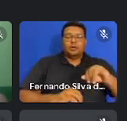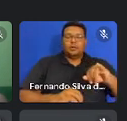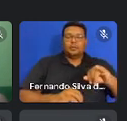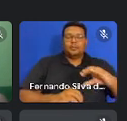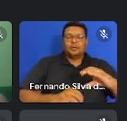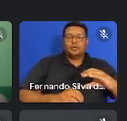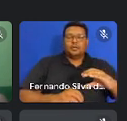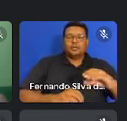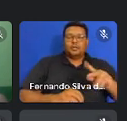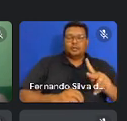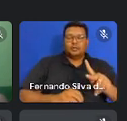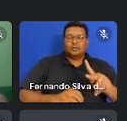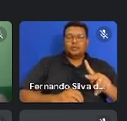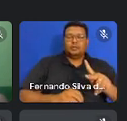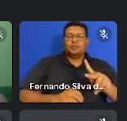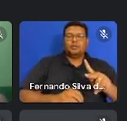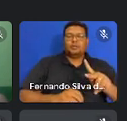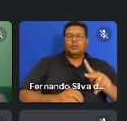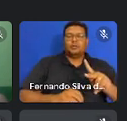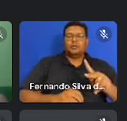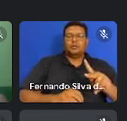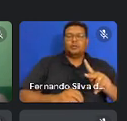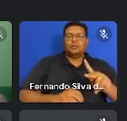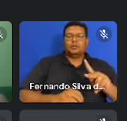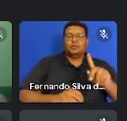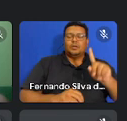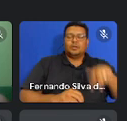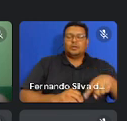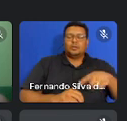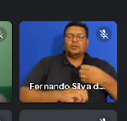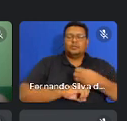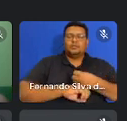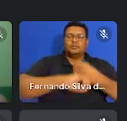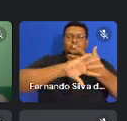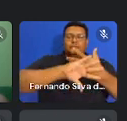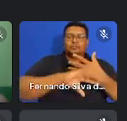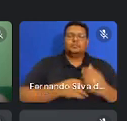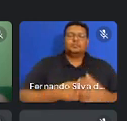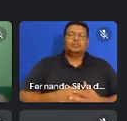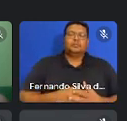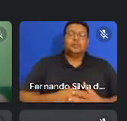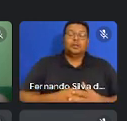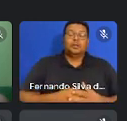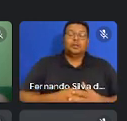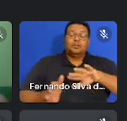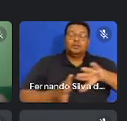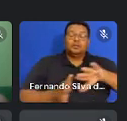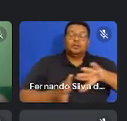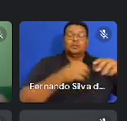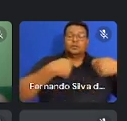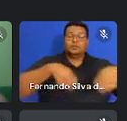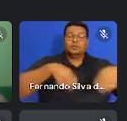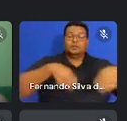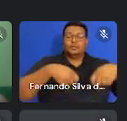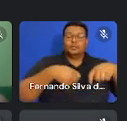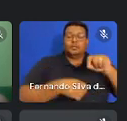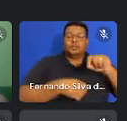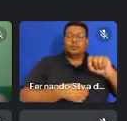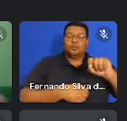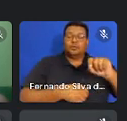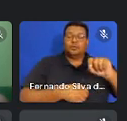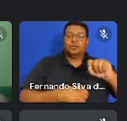lá. Então, o ladrilhamento bem comportado, gente, a gente precisa de algumas